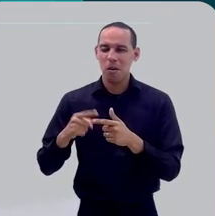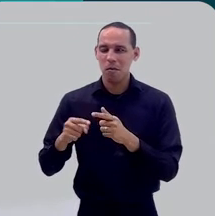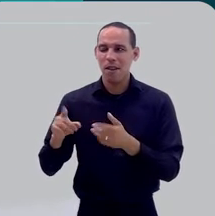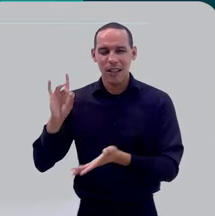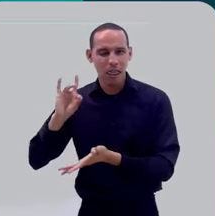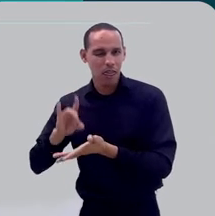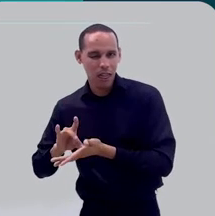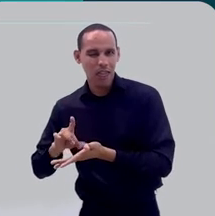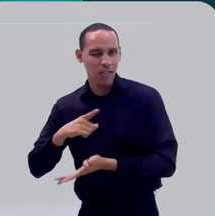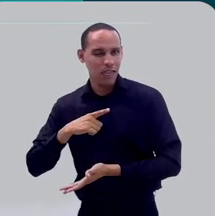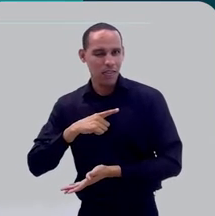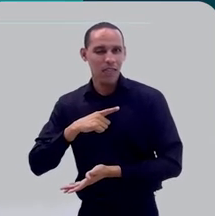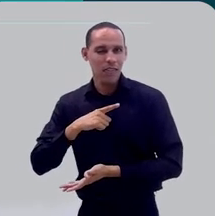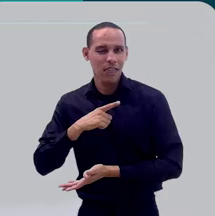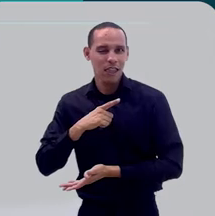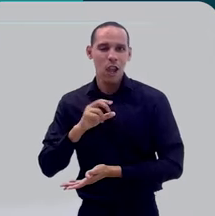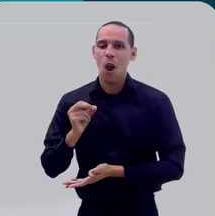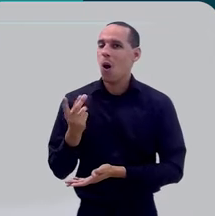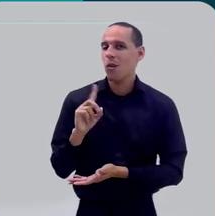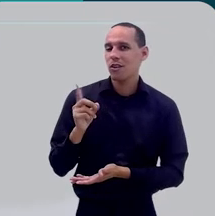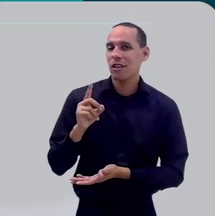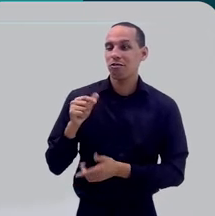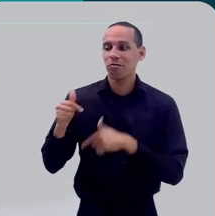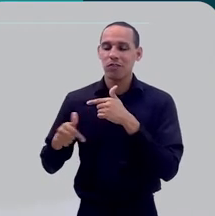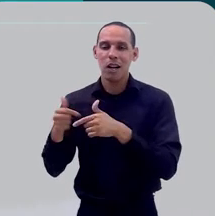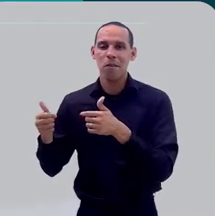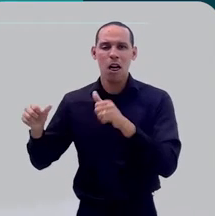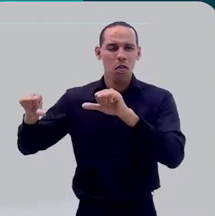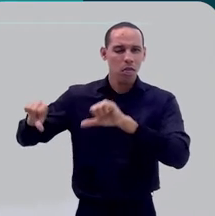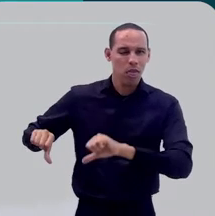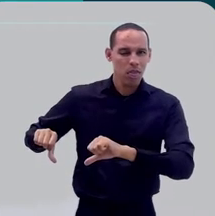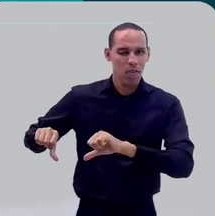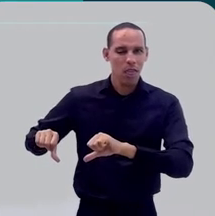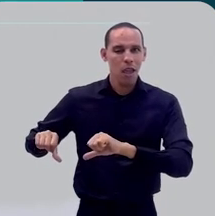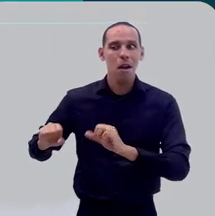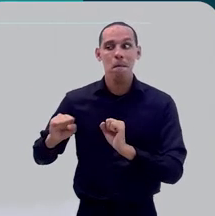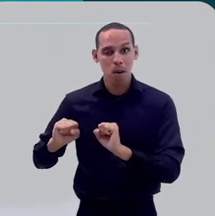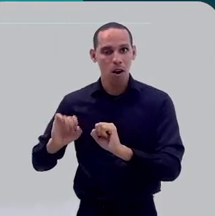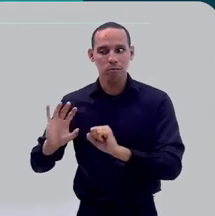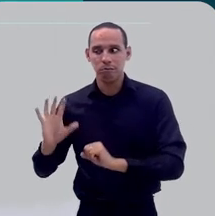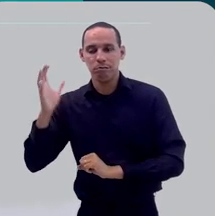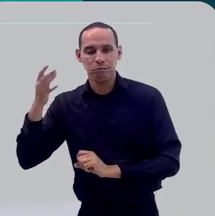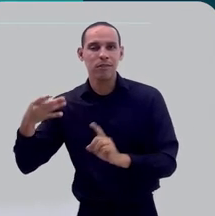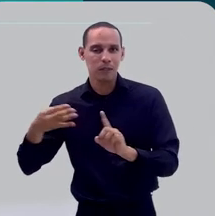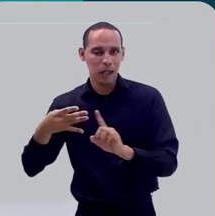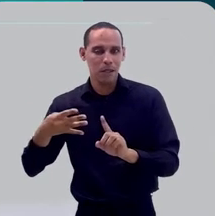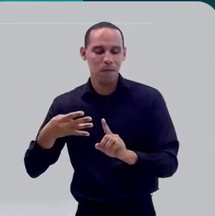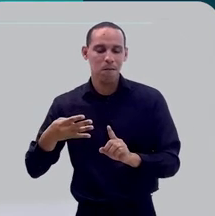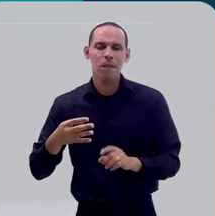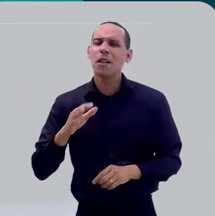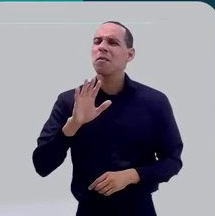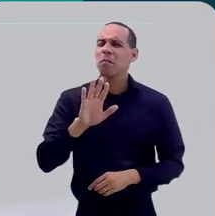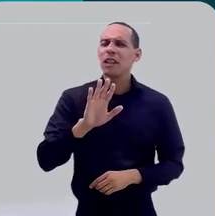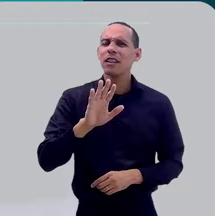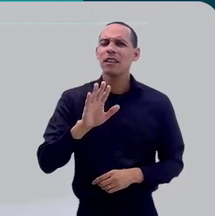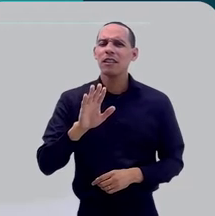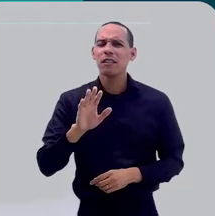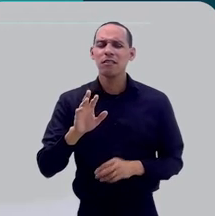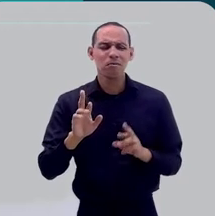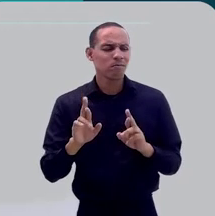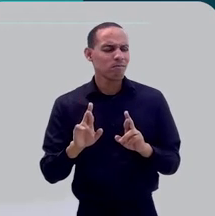aquele problema de condições de trabalho, de fato, que pode estar causando aquele quadro. Agora,